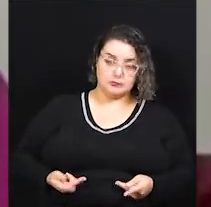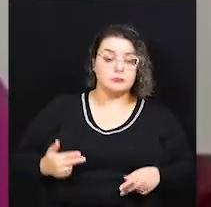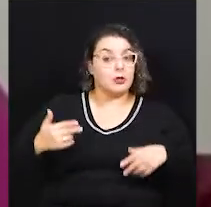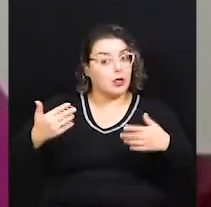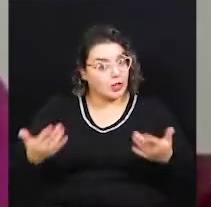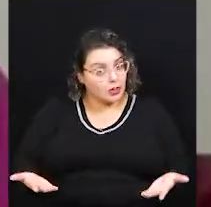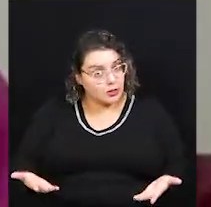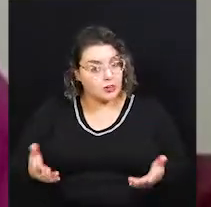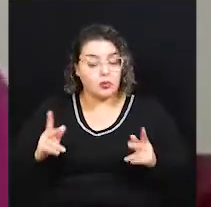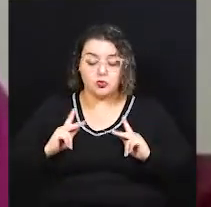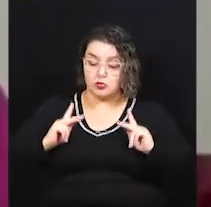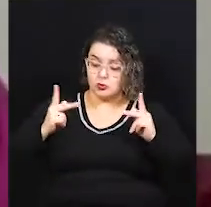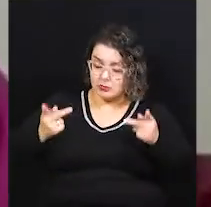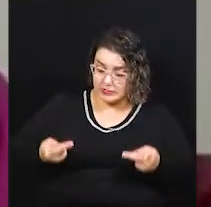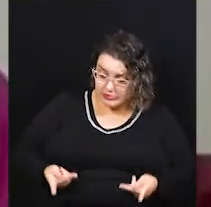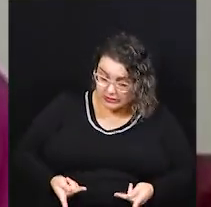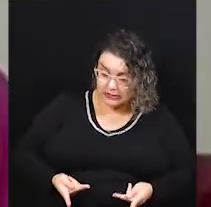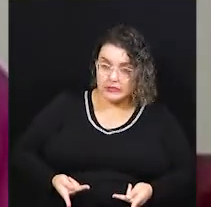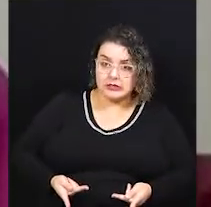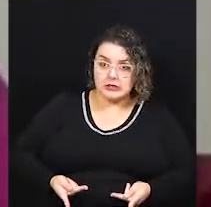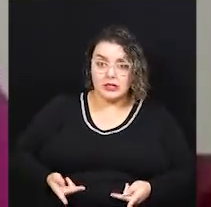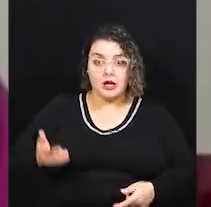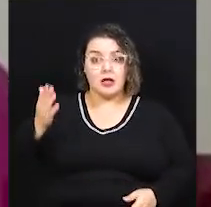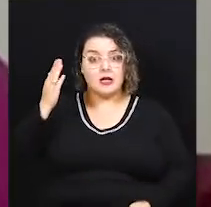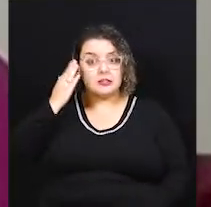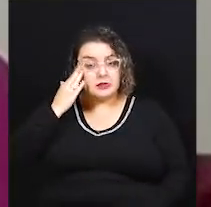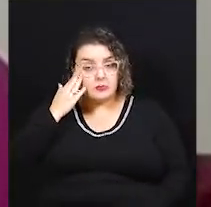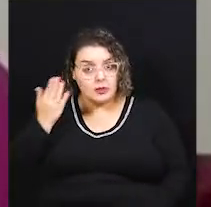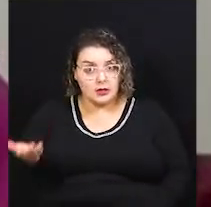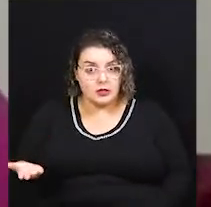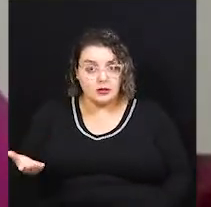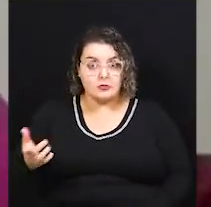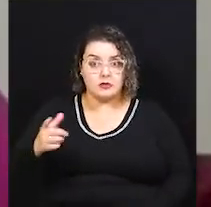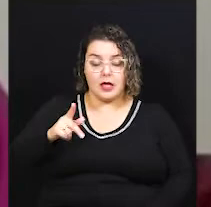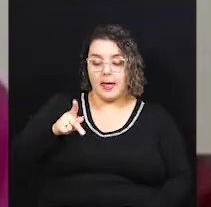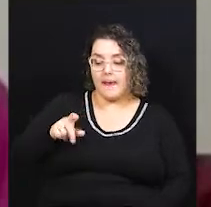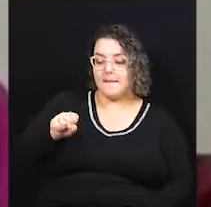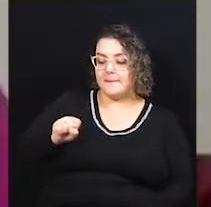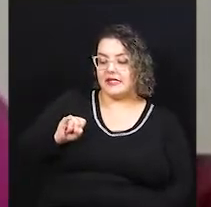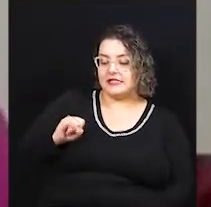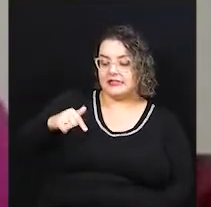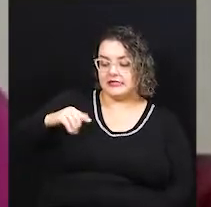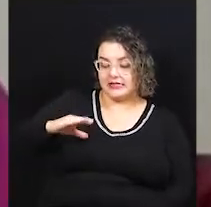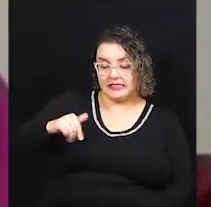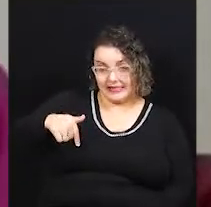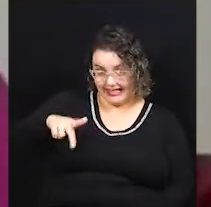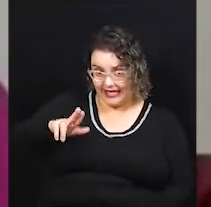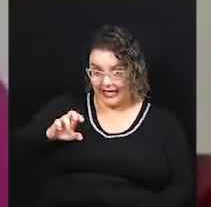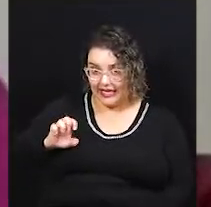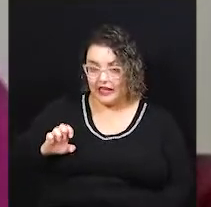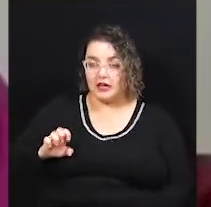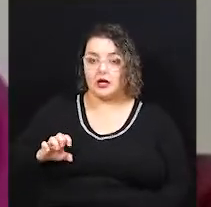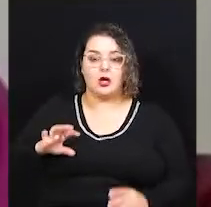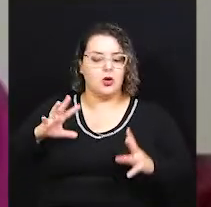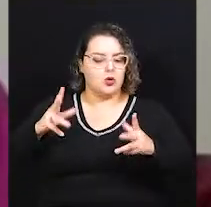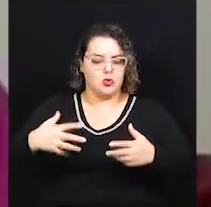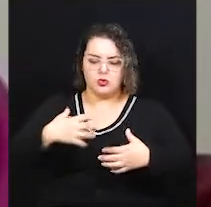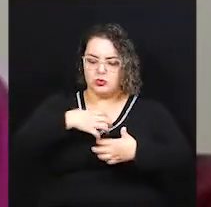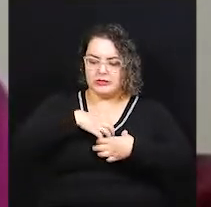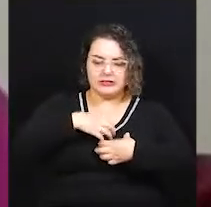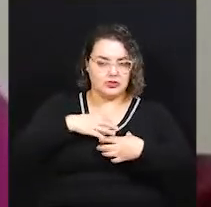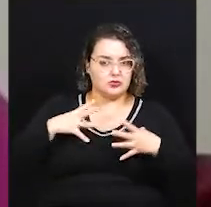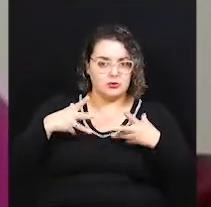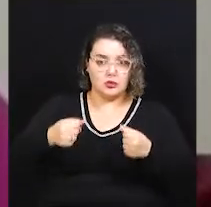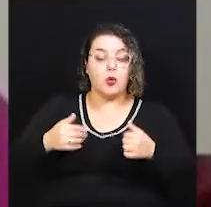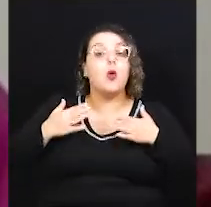tal, sendo ser humano, né, a gente tem a psique, os sentimentos, né, tudo que envolve isso, tem